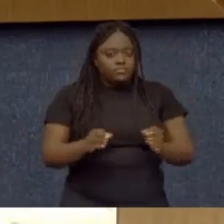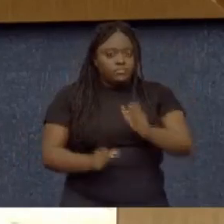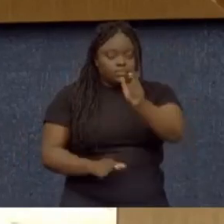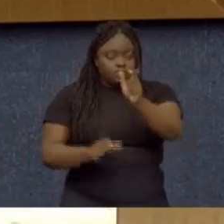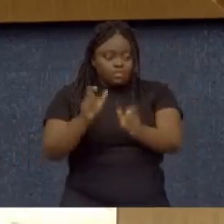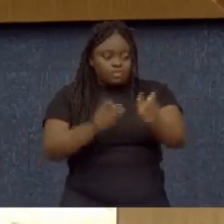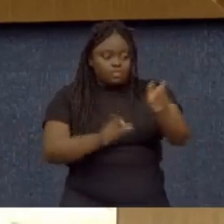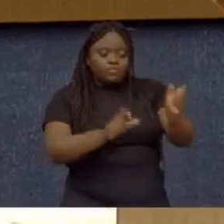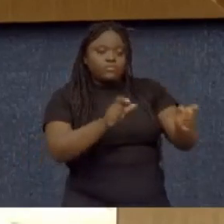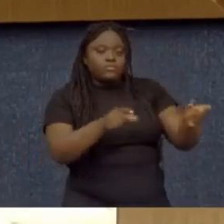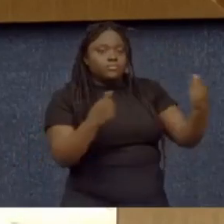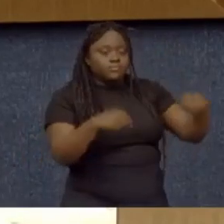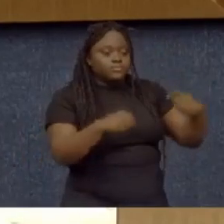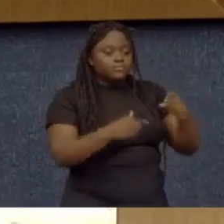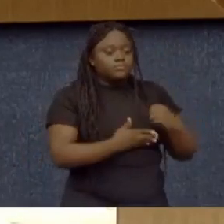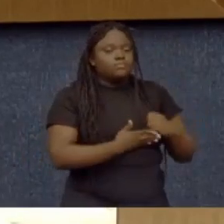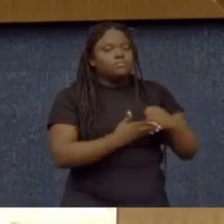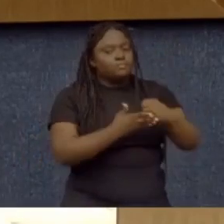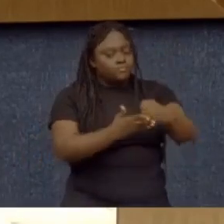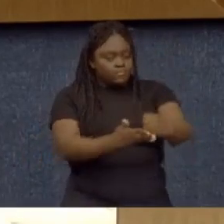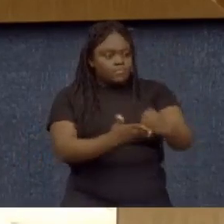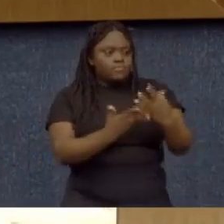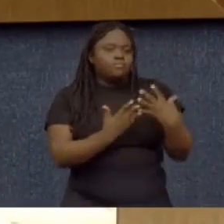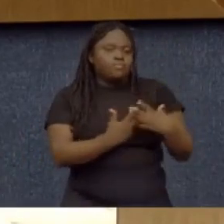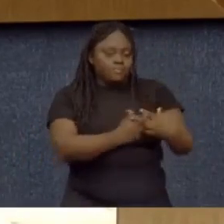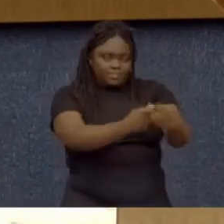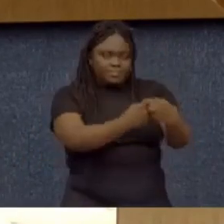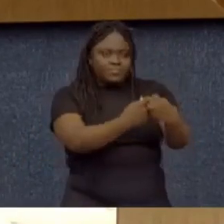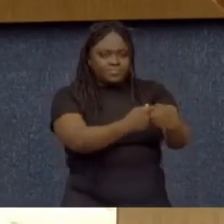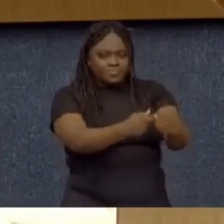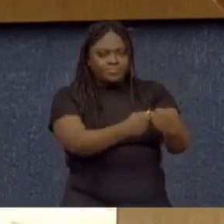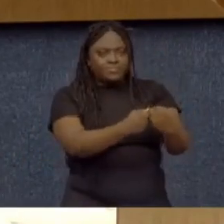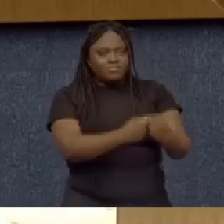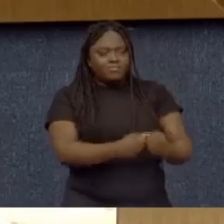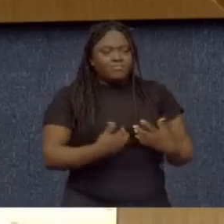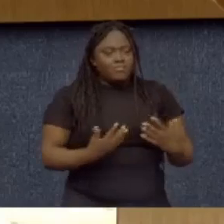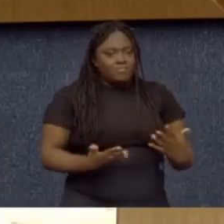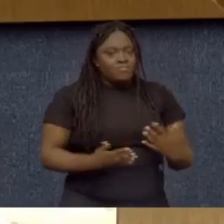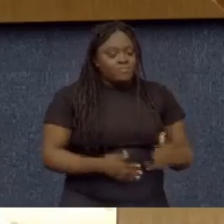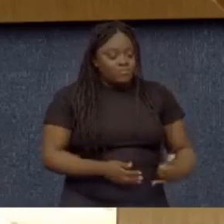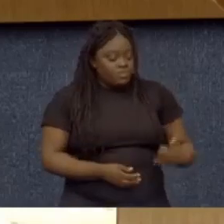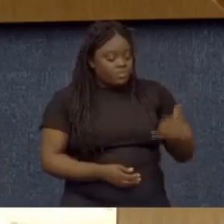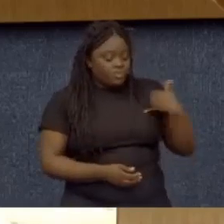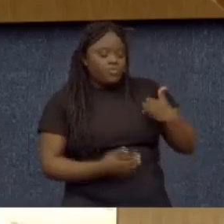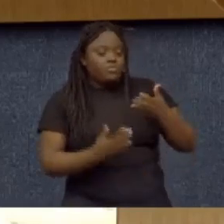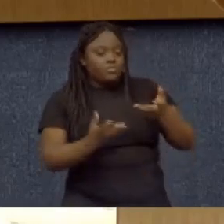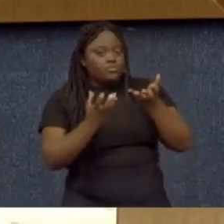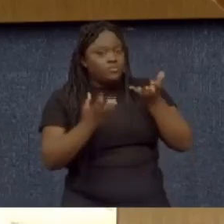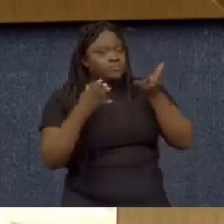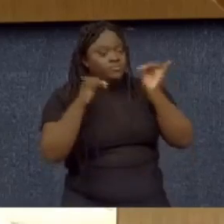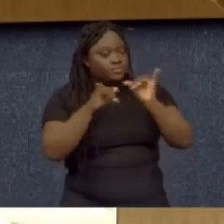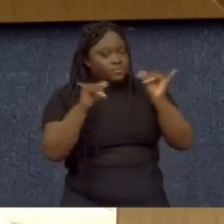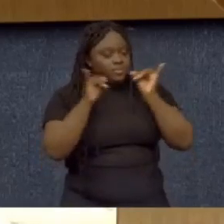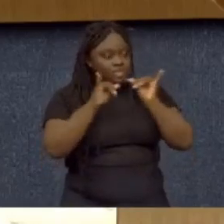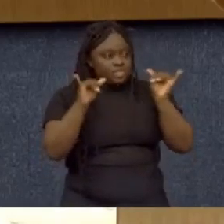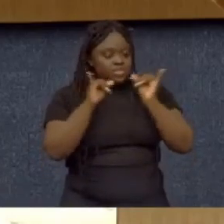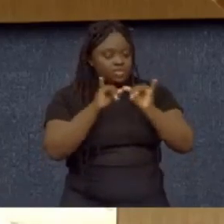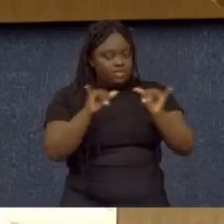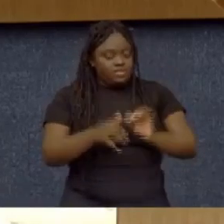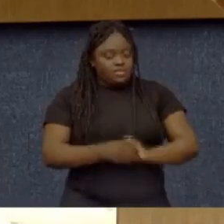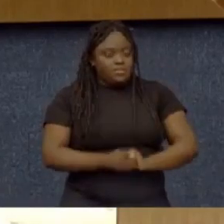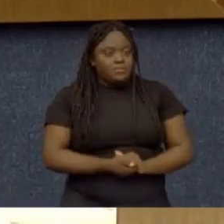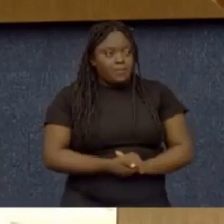que precisavam ser socorridas, foram socorridas. Então, assim, é um orgulho. E quero dizer